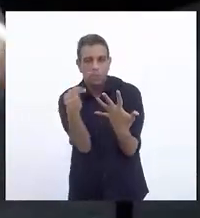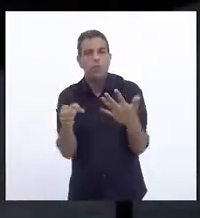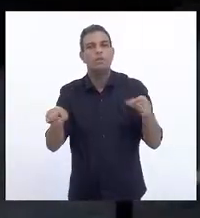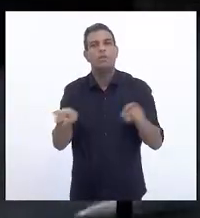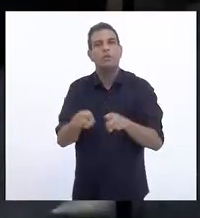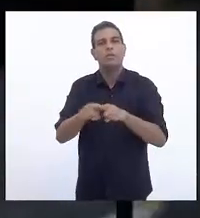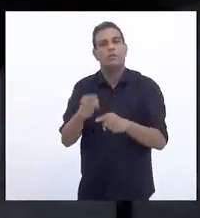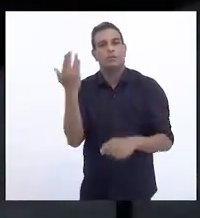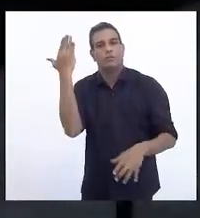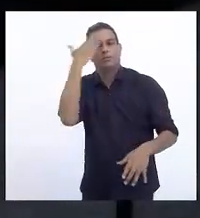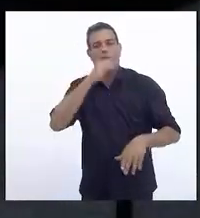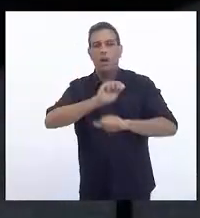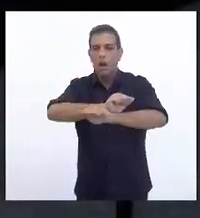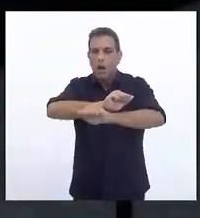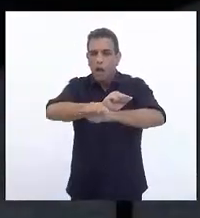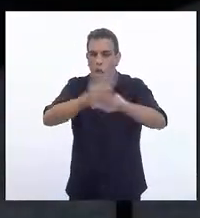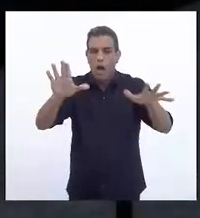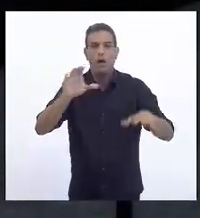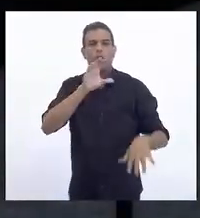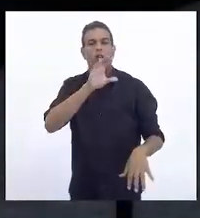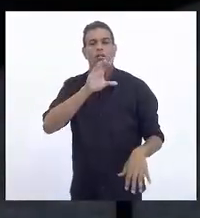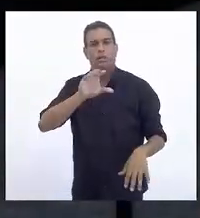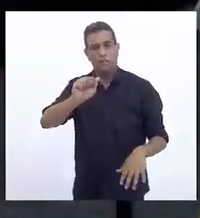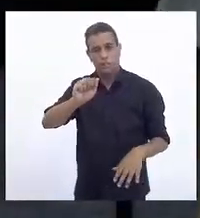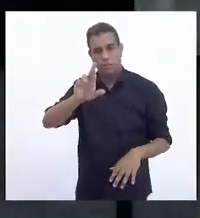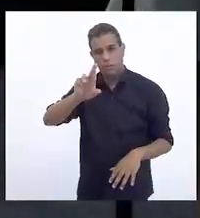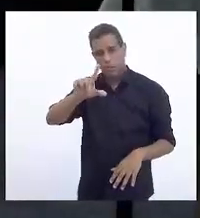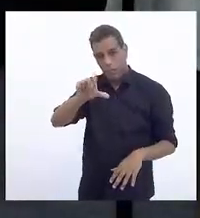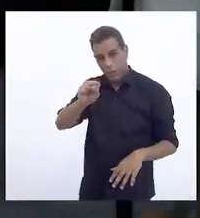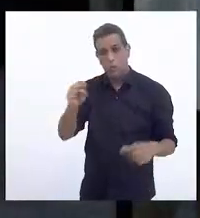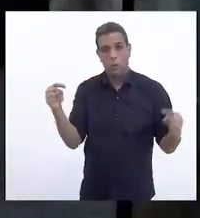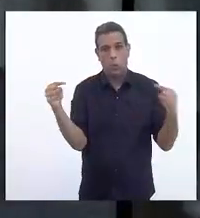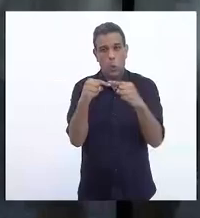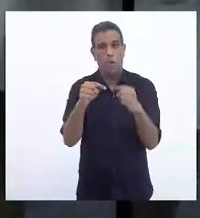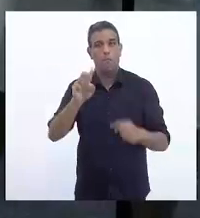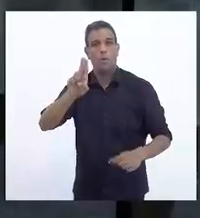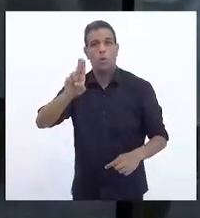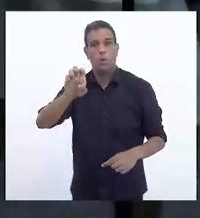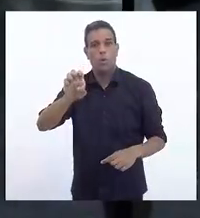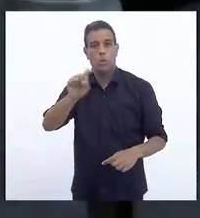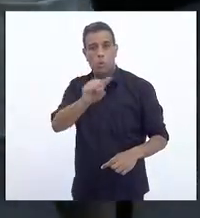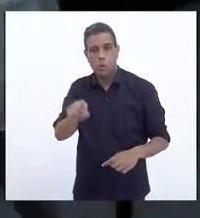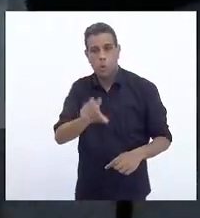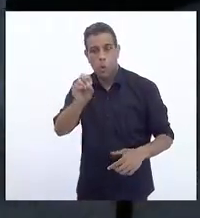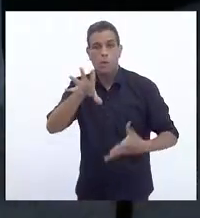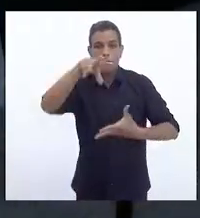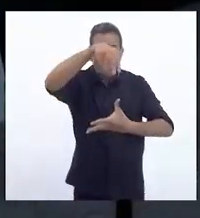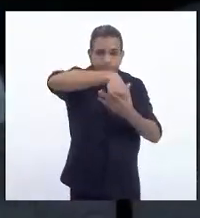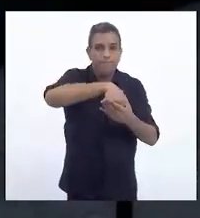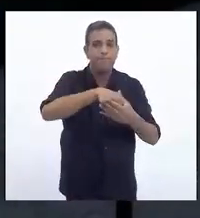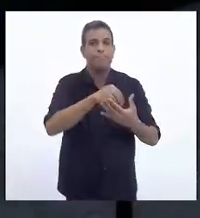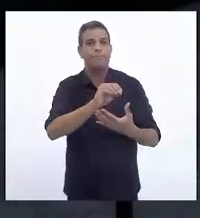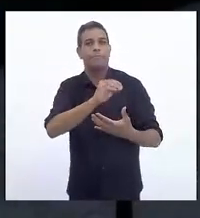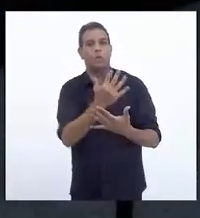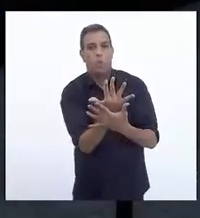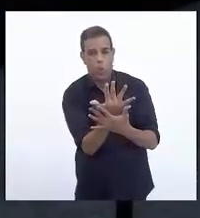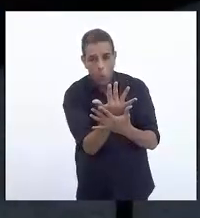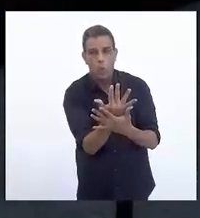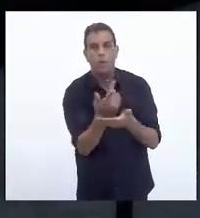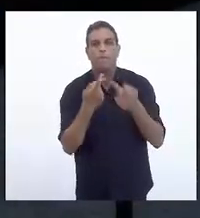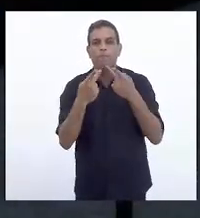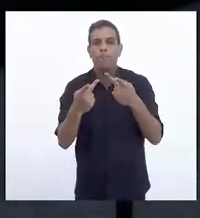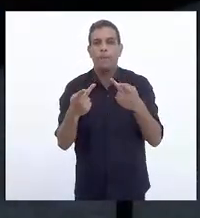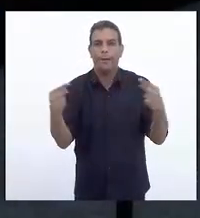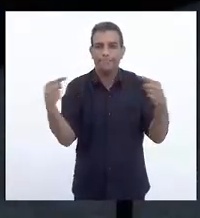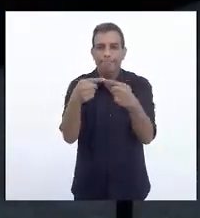Castro entendeu, proposta feita pela UESO, a necessidade desta fusão. E eu digo em nome do governador